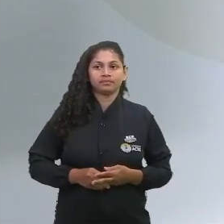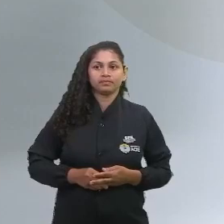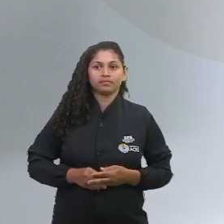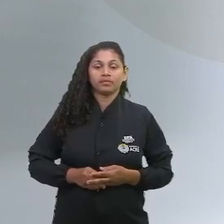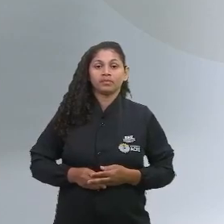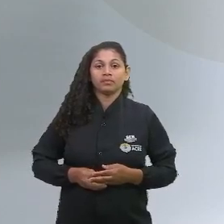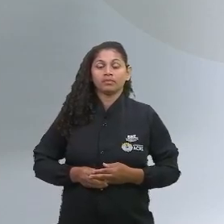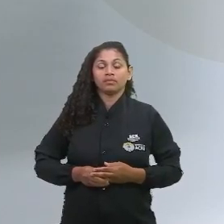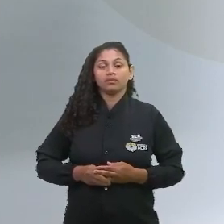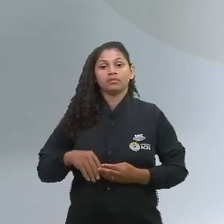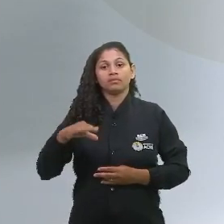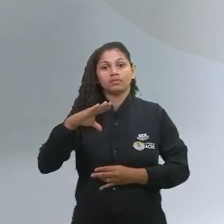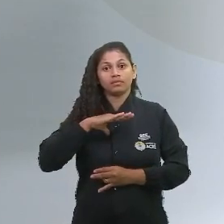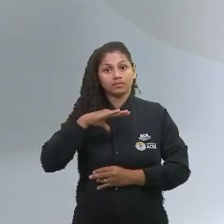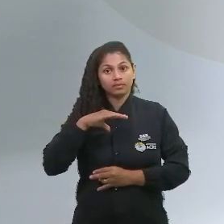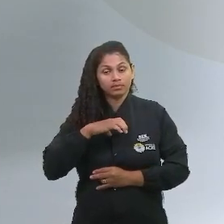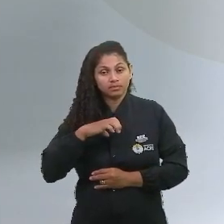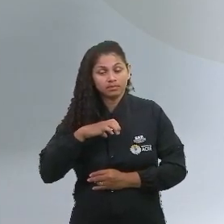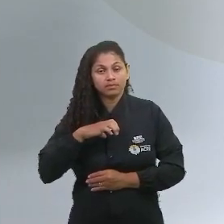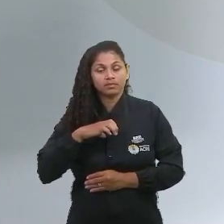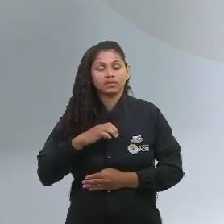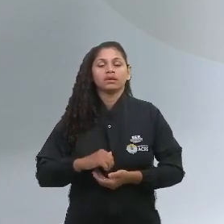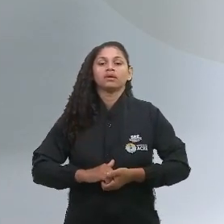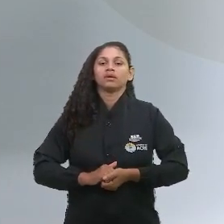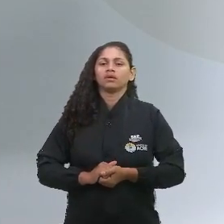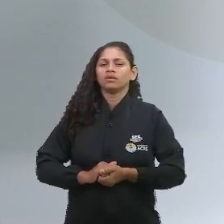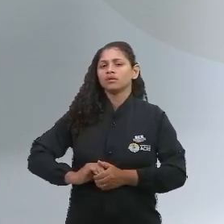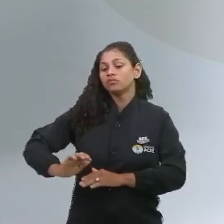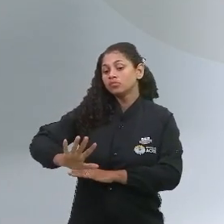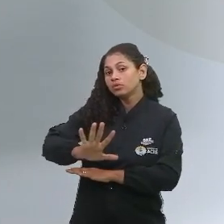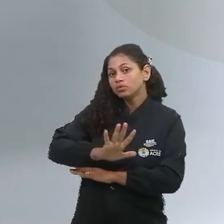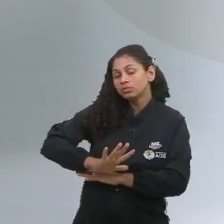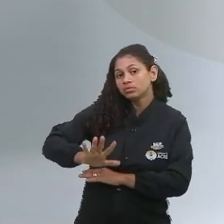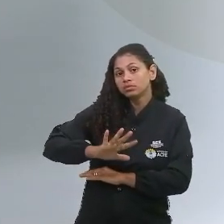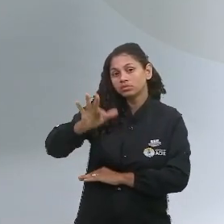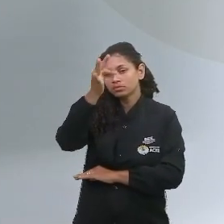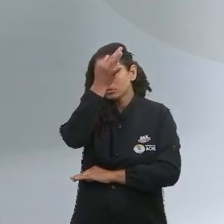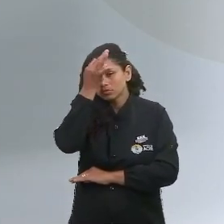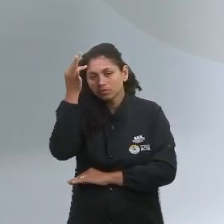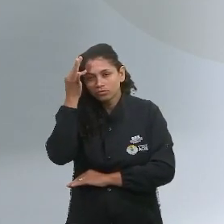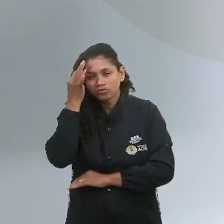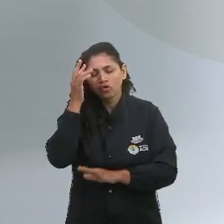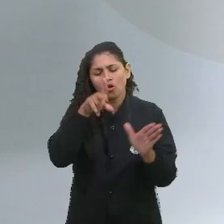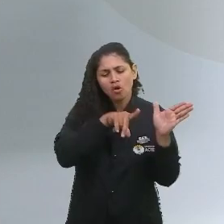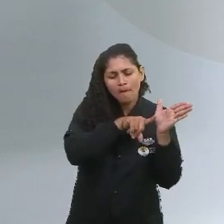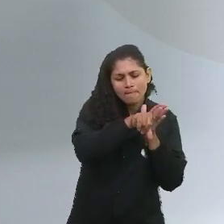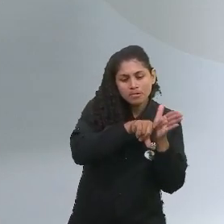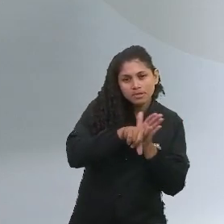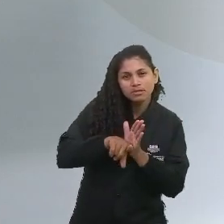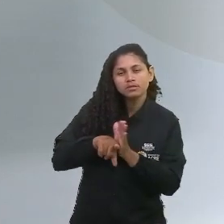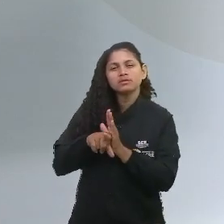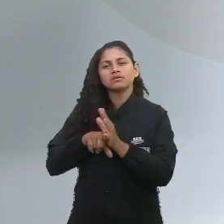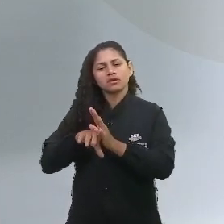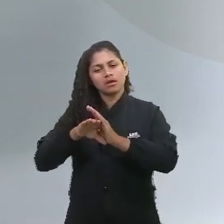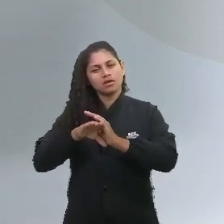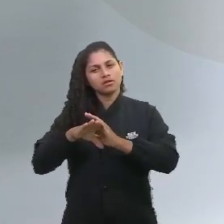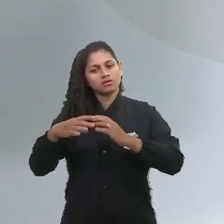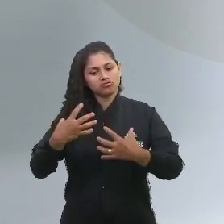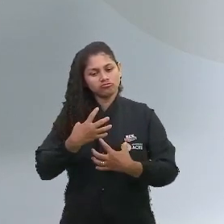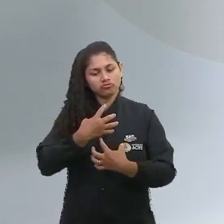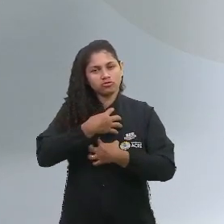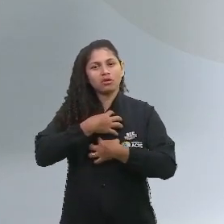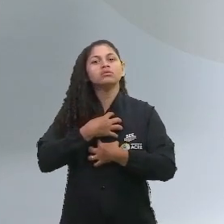a ética, ela é uma área da filosofia que investiga a moral e que, portanto, investiga as condutas